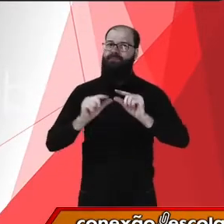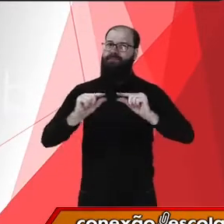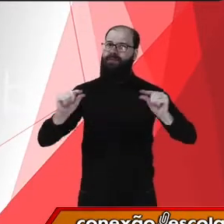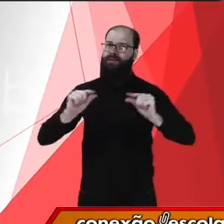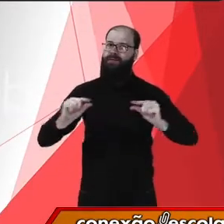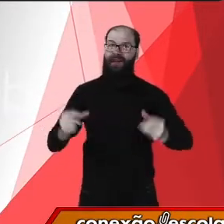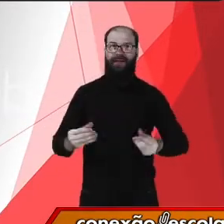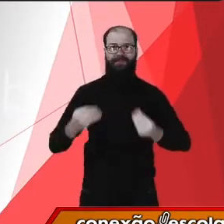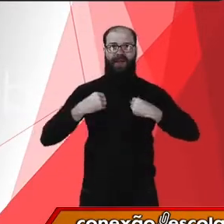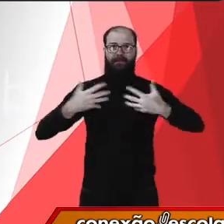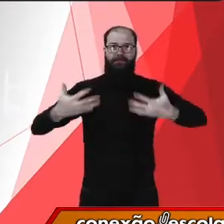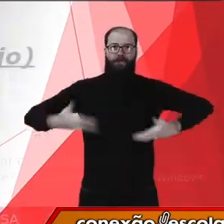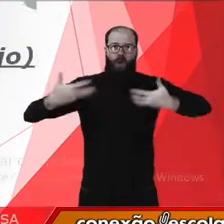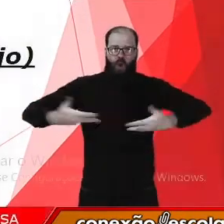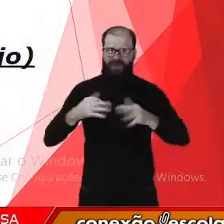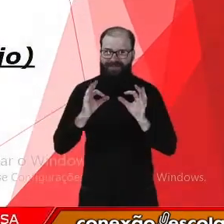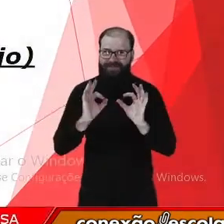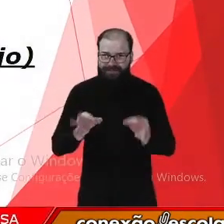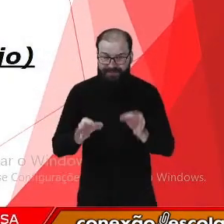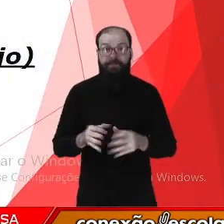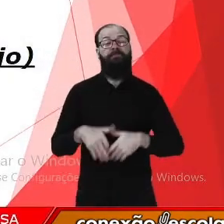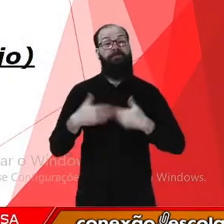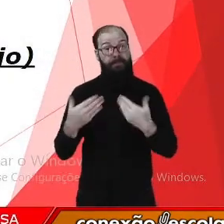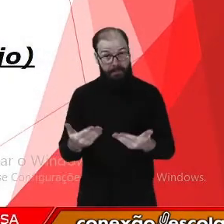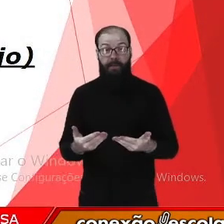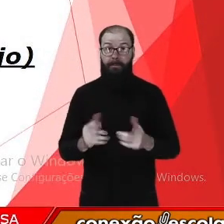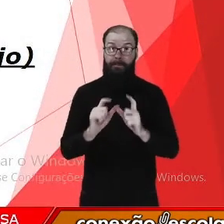ok? Então, a partir das palavras